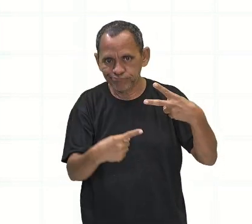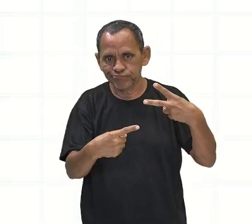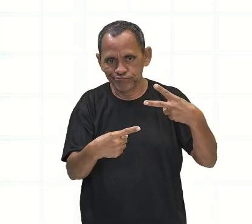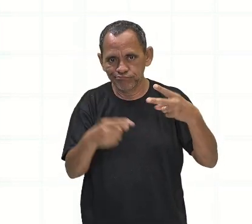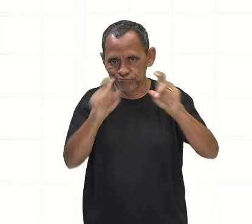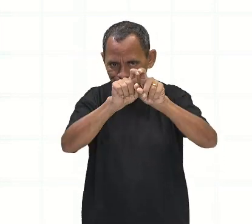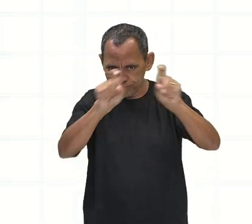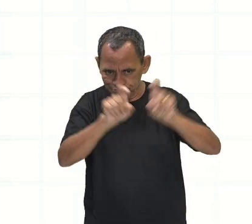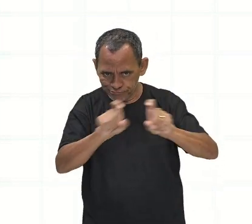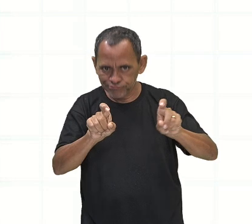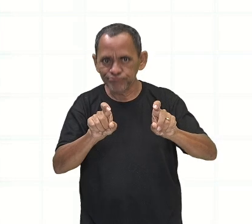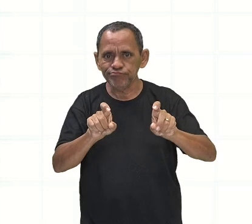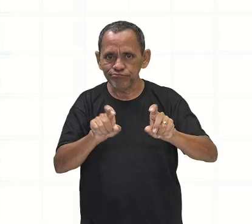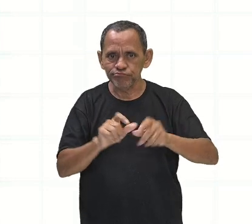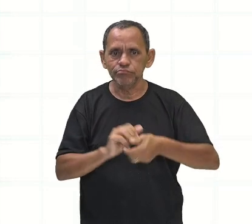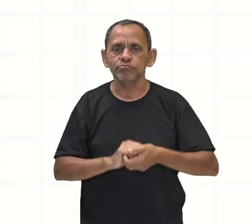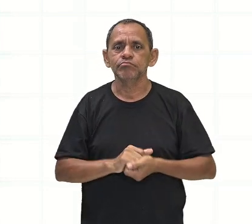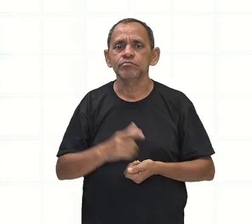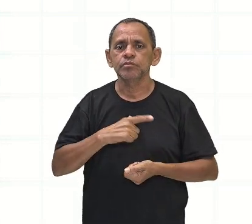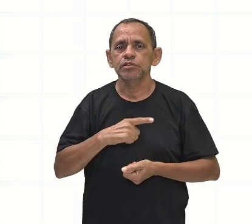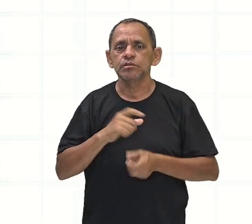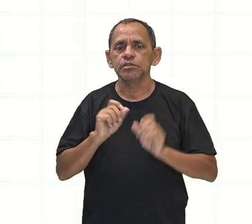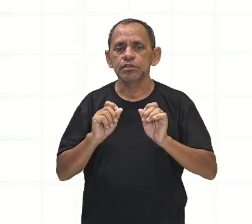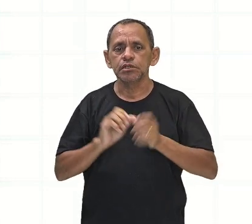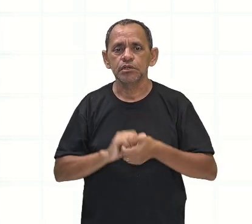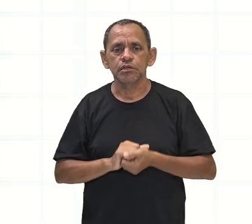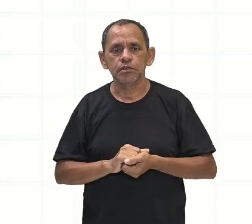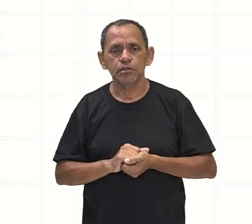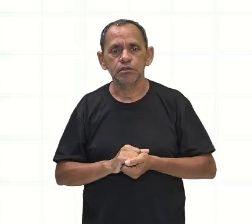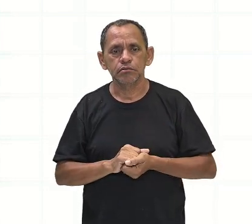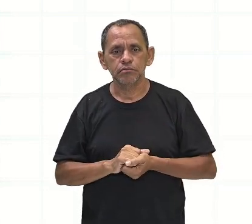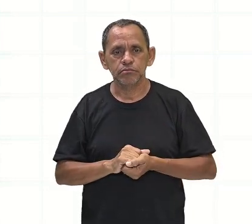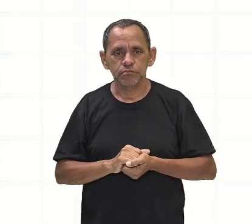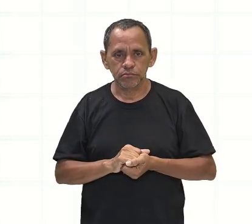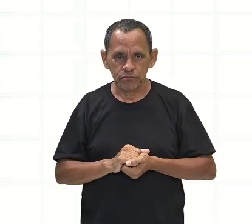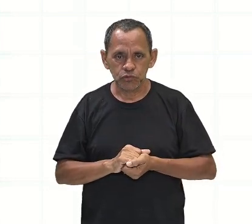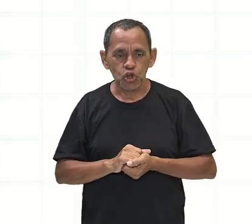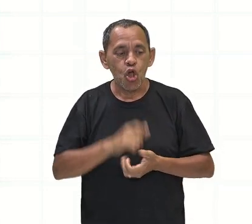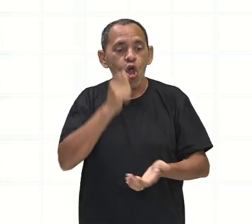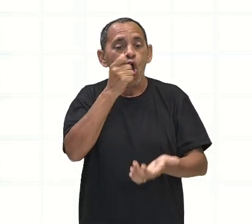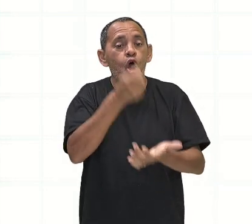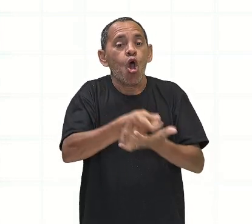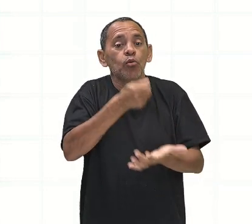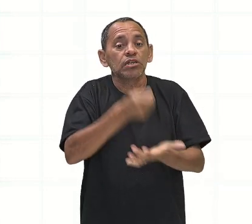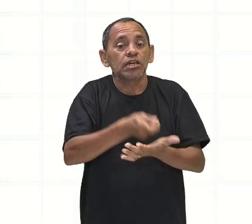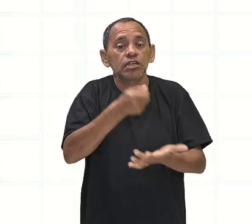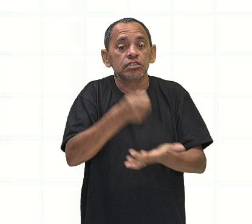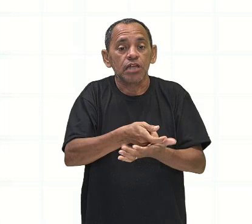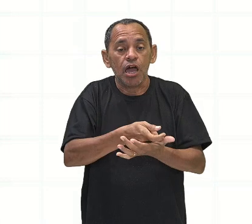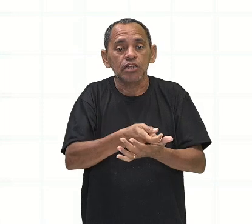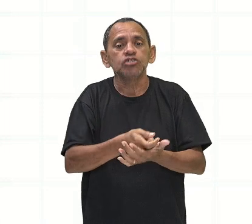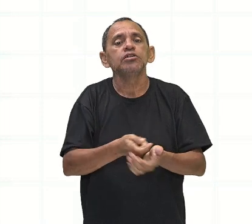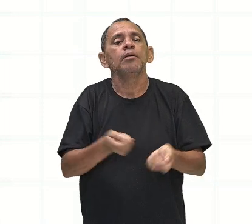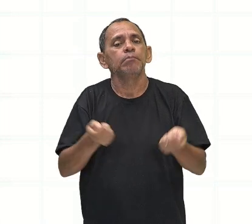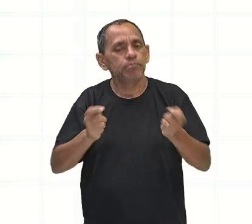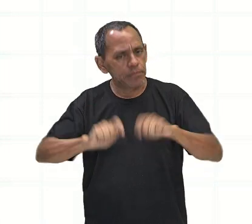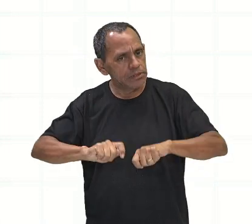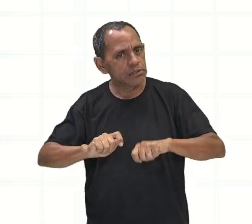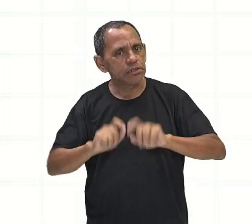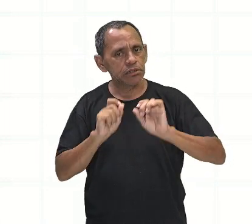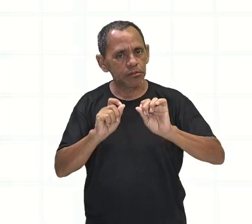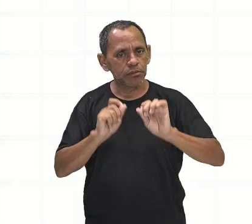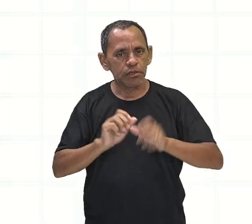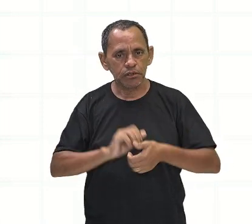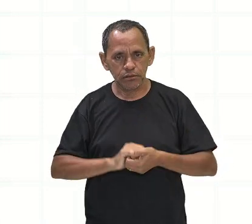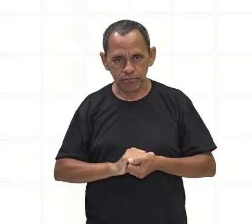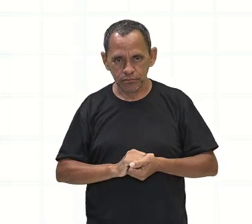orações aí, nós temos a noção de obrigatoriedade e necessidade. Tá? Então, a primeira, ela está